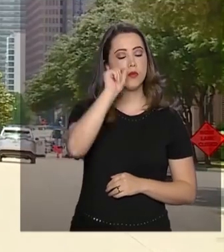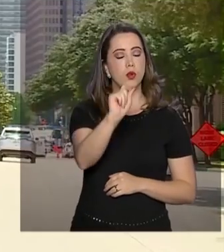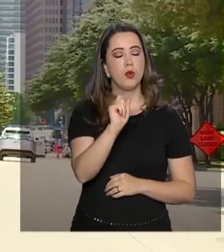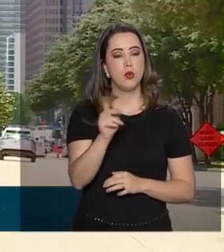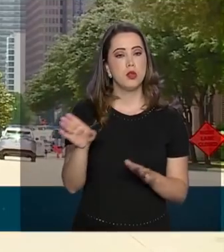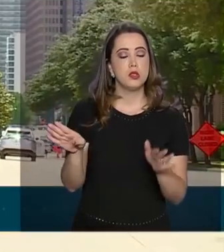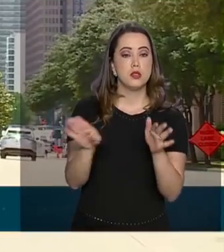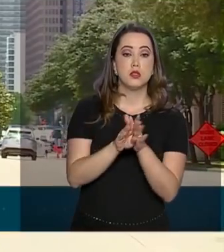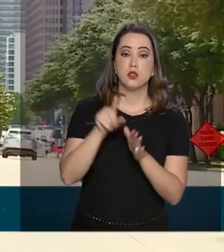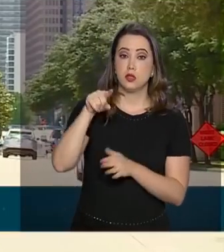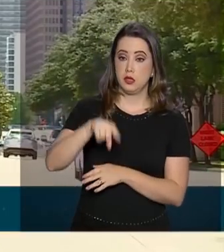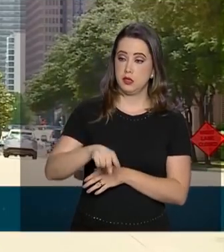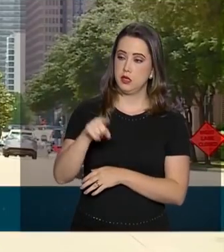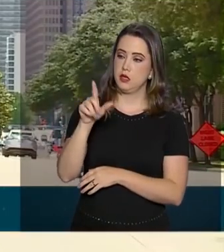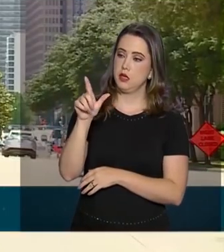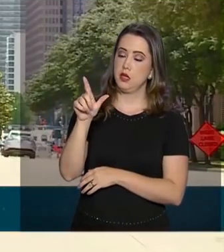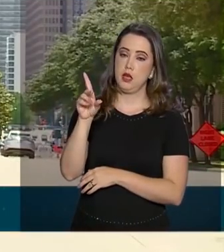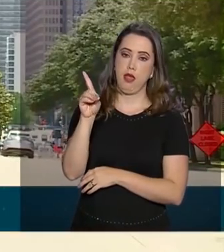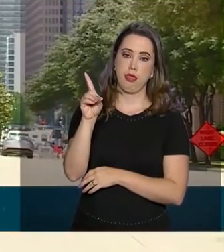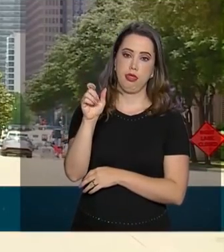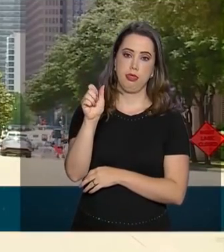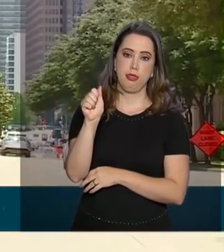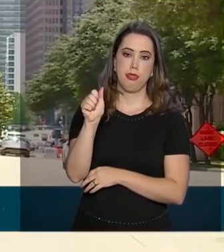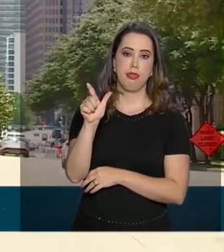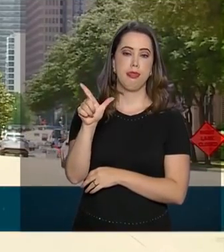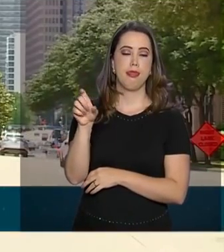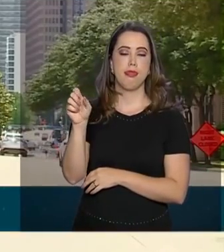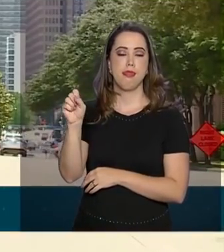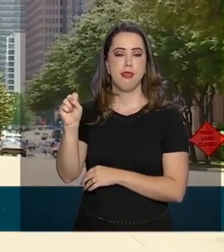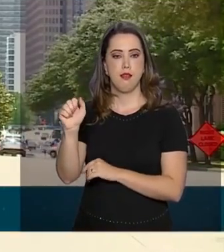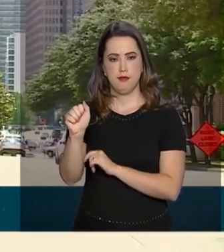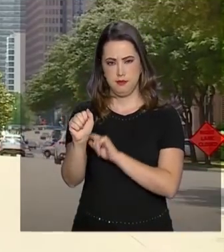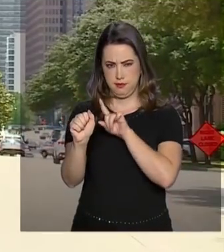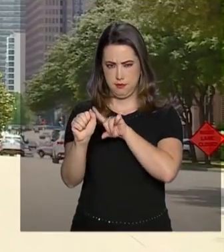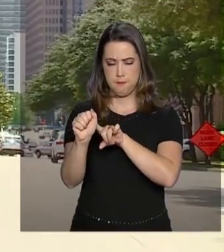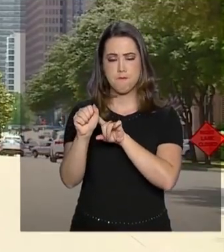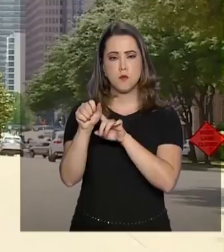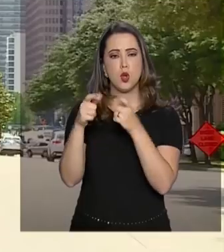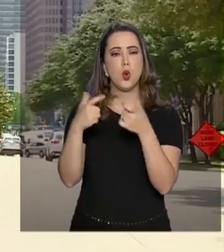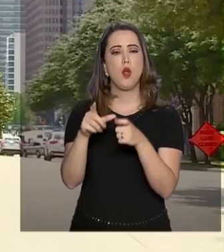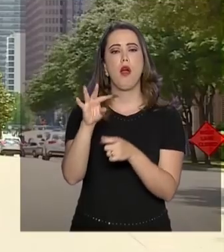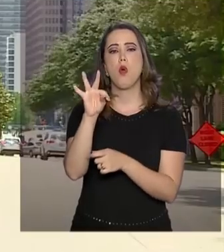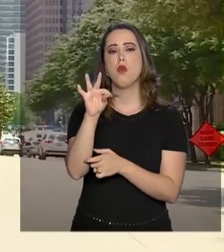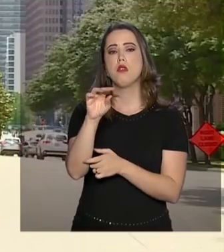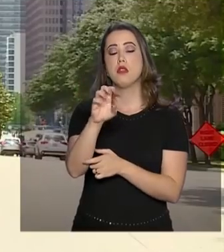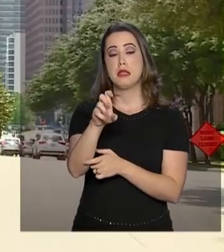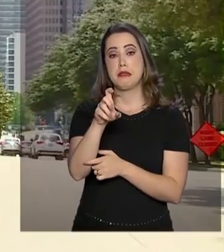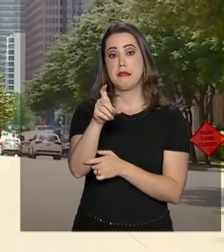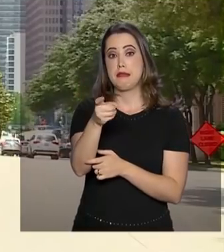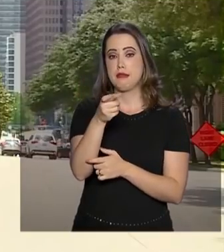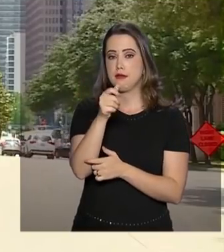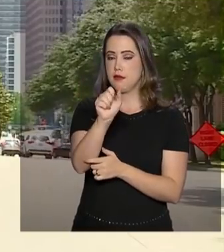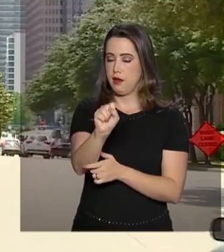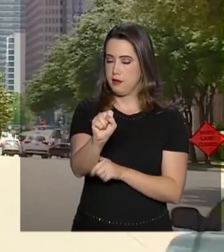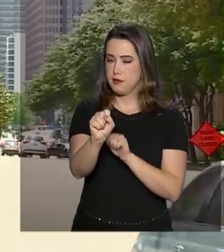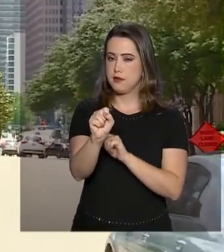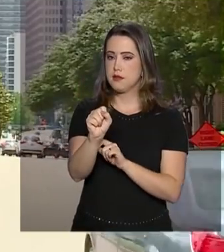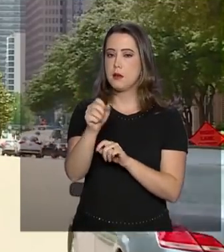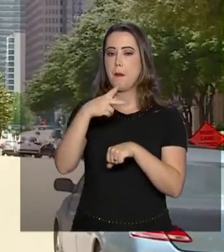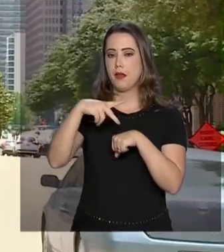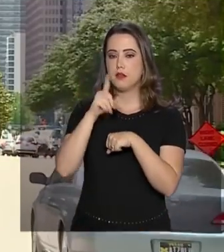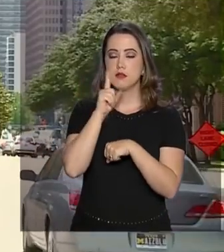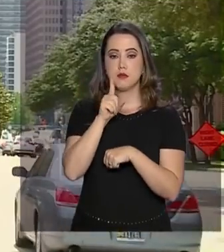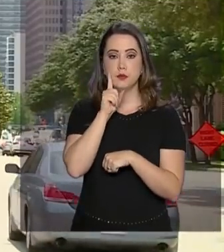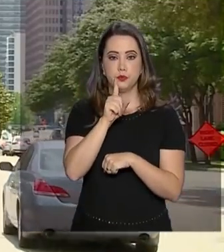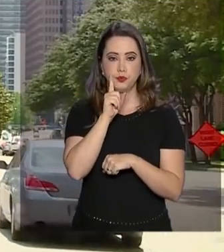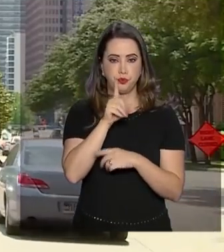chega aqui a dallas no texas na manhã desta quarta feira ainda na quarta o presidente deve se encontrar com o ex-presidente